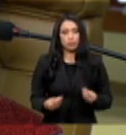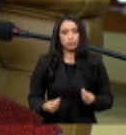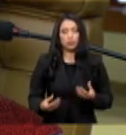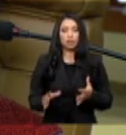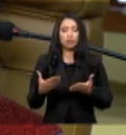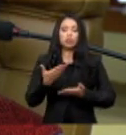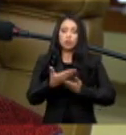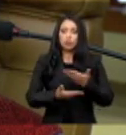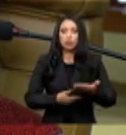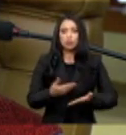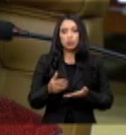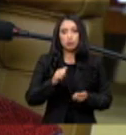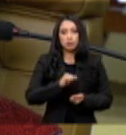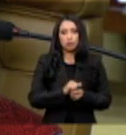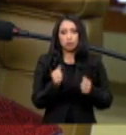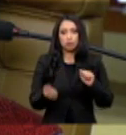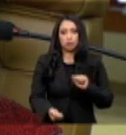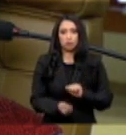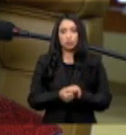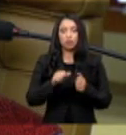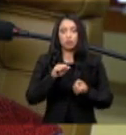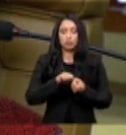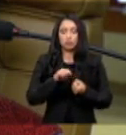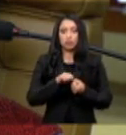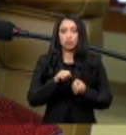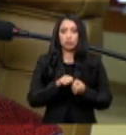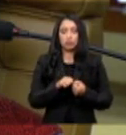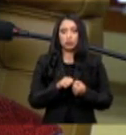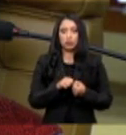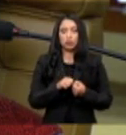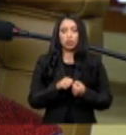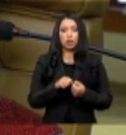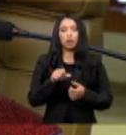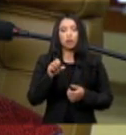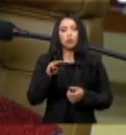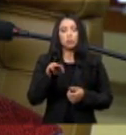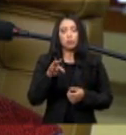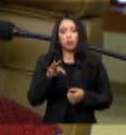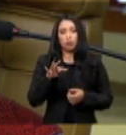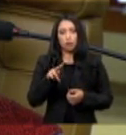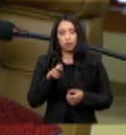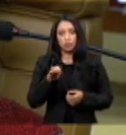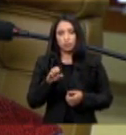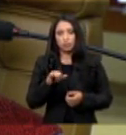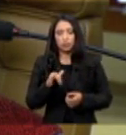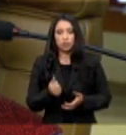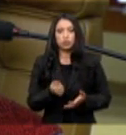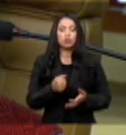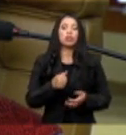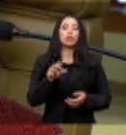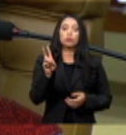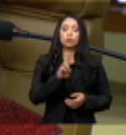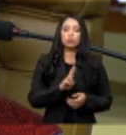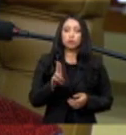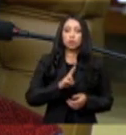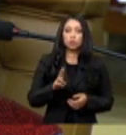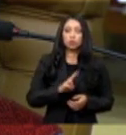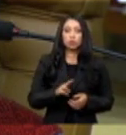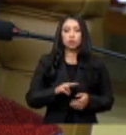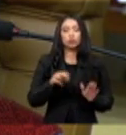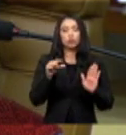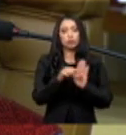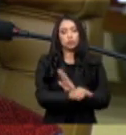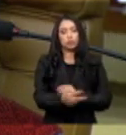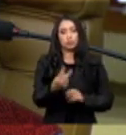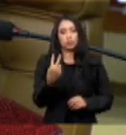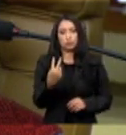parceria adaptado, com exceção dos bens imóveis que serão objeto de cessão de uso ao contratado, observado o disposto no parágrafo 2º